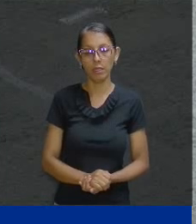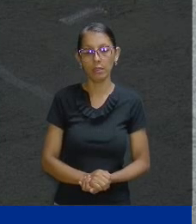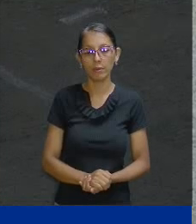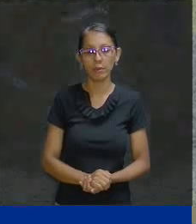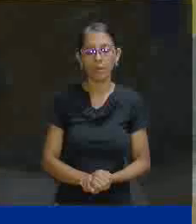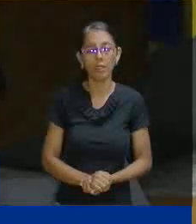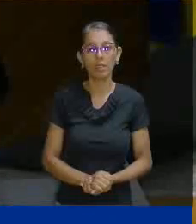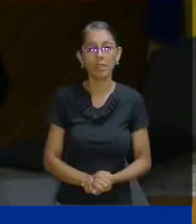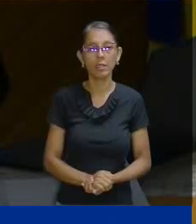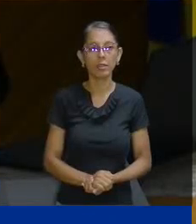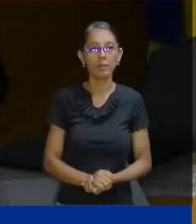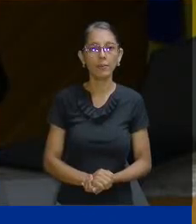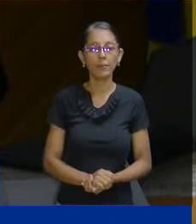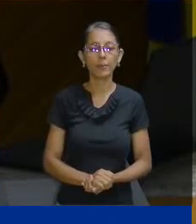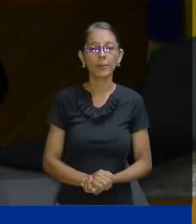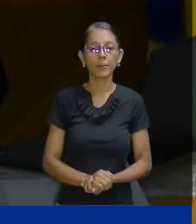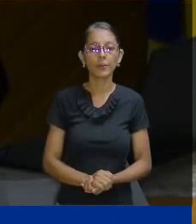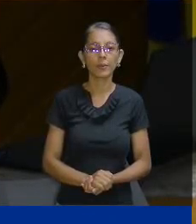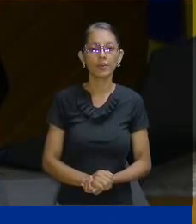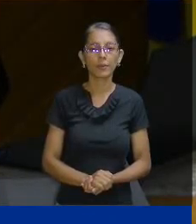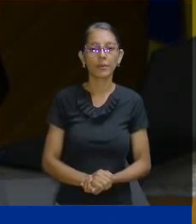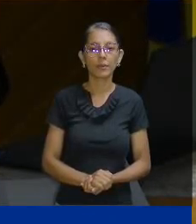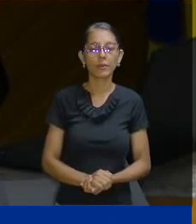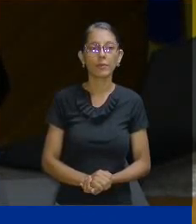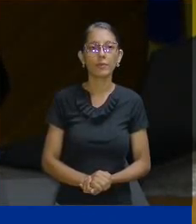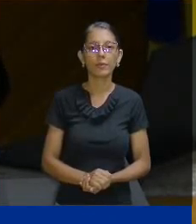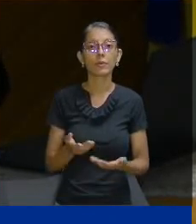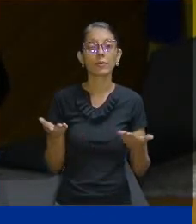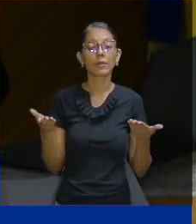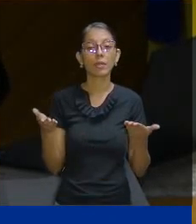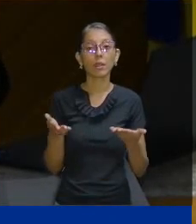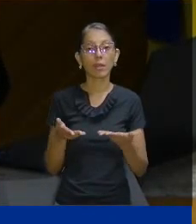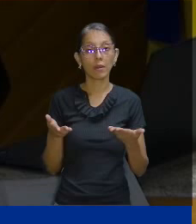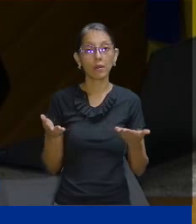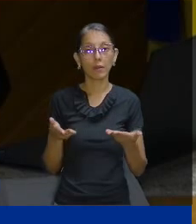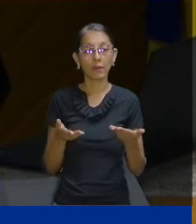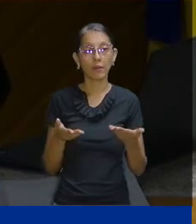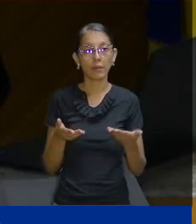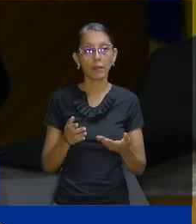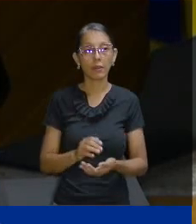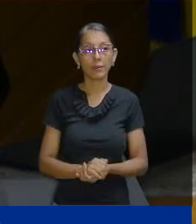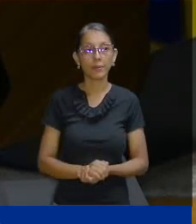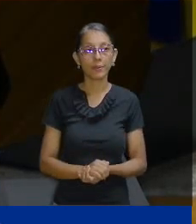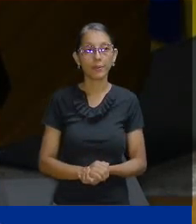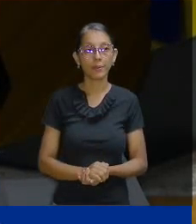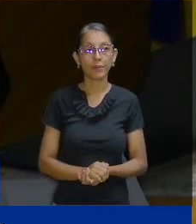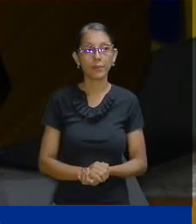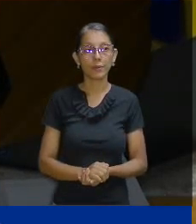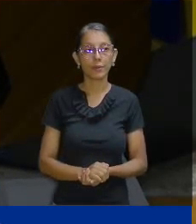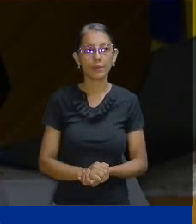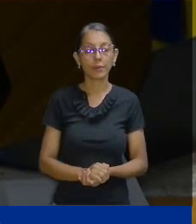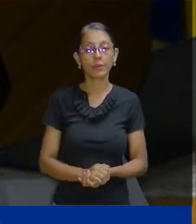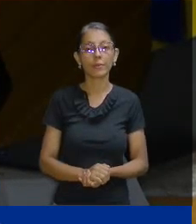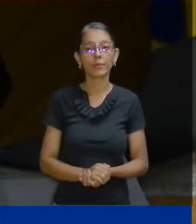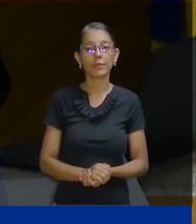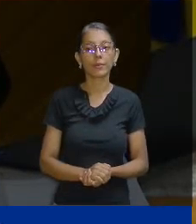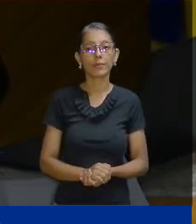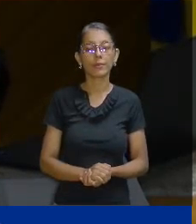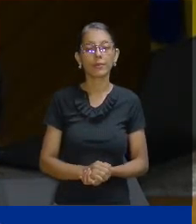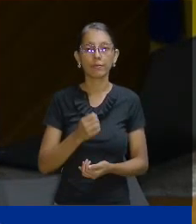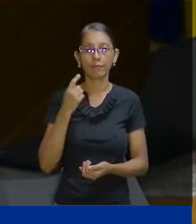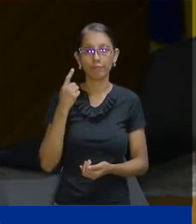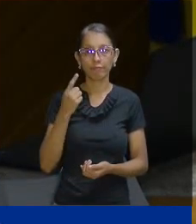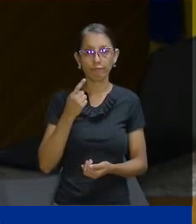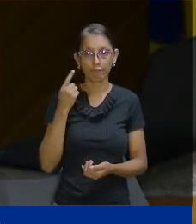plenário. Agora sim, está com a palavra a doutora Marilda